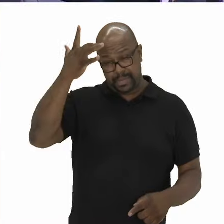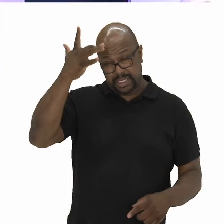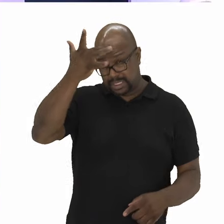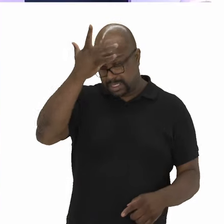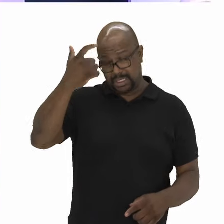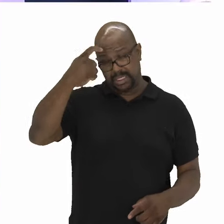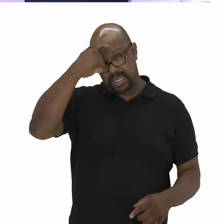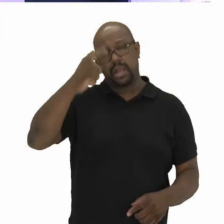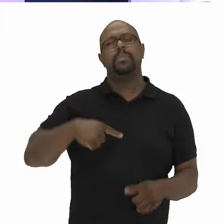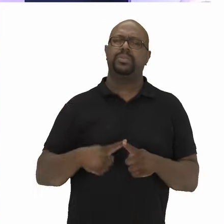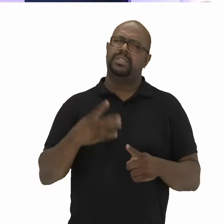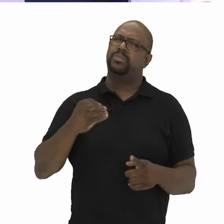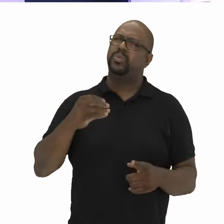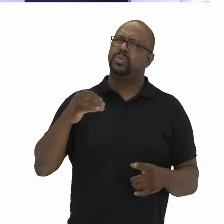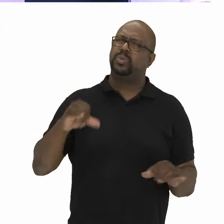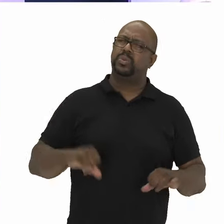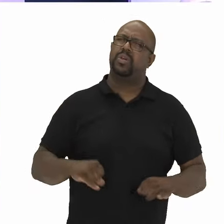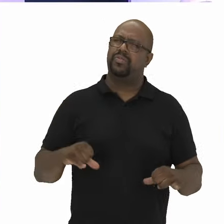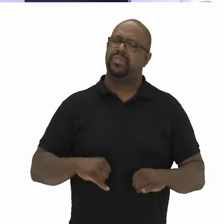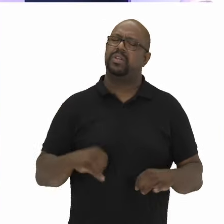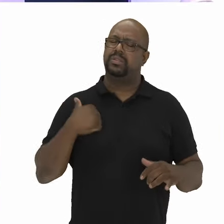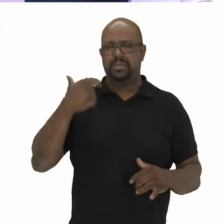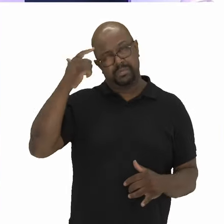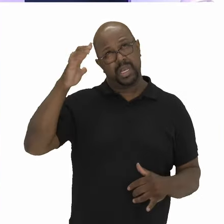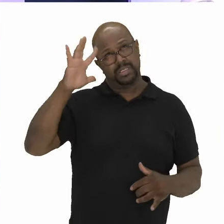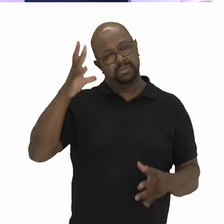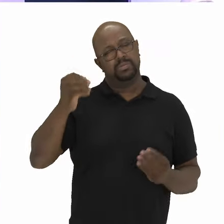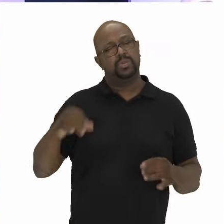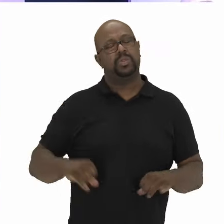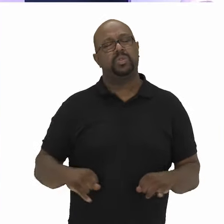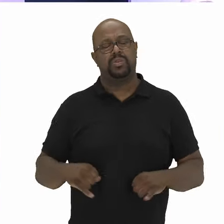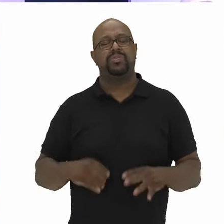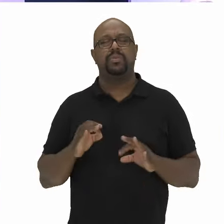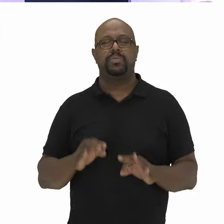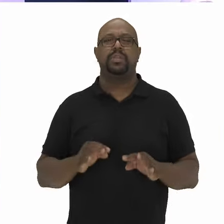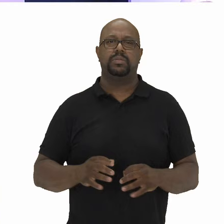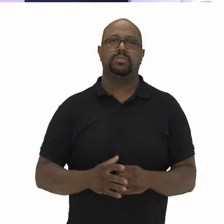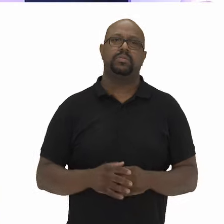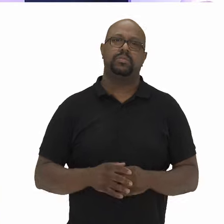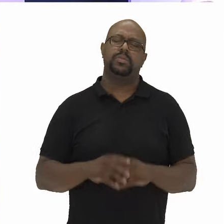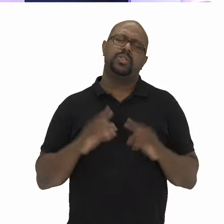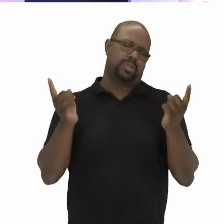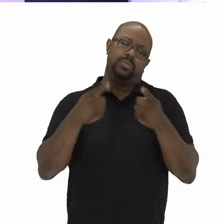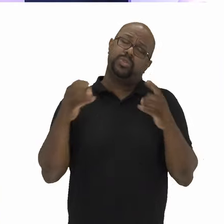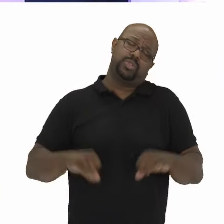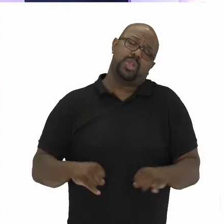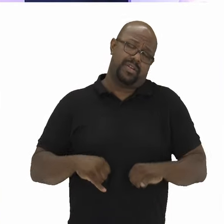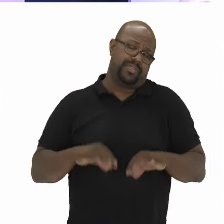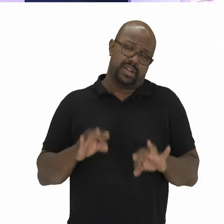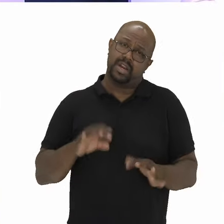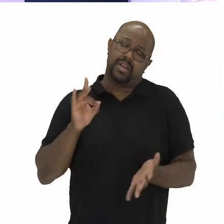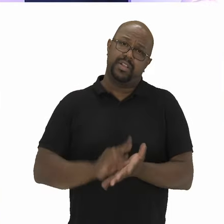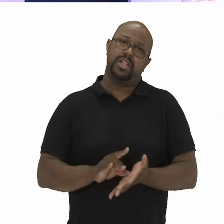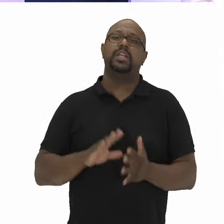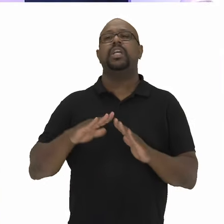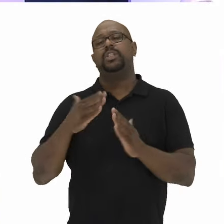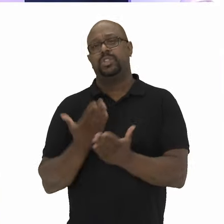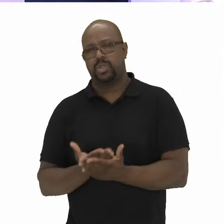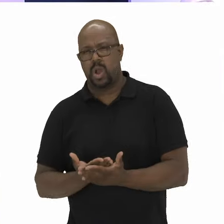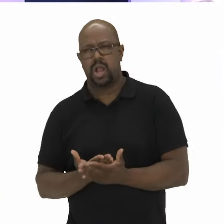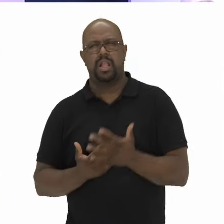mental porque eu sei que deve ser muito sofrido muito sofrido mesmo né todo mundo sofre na verdade